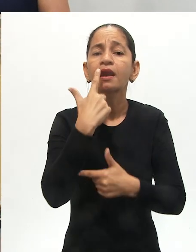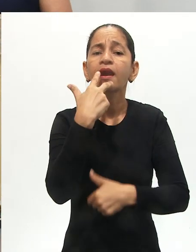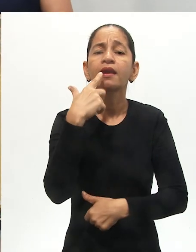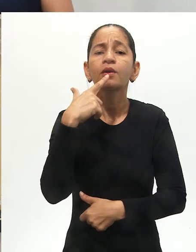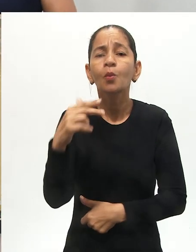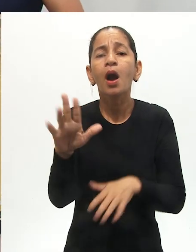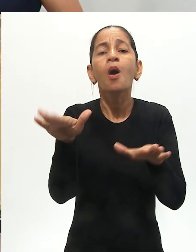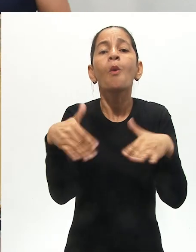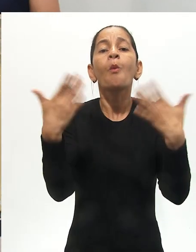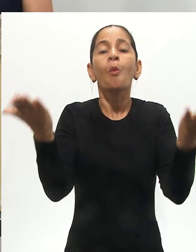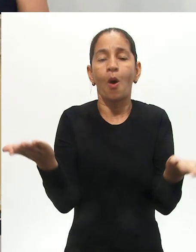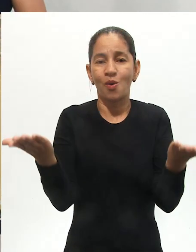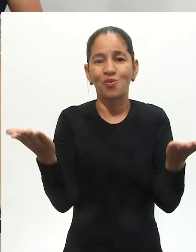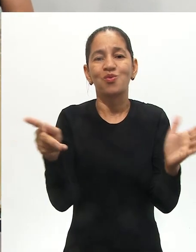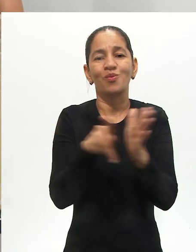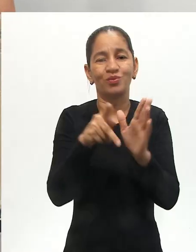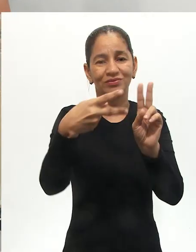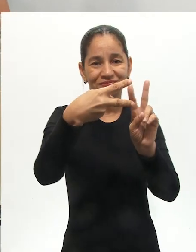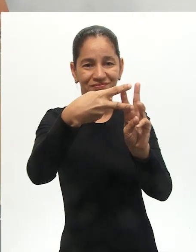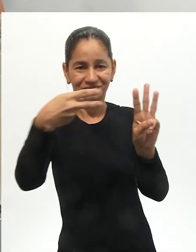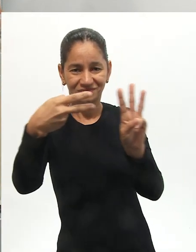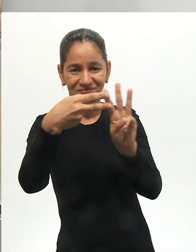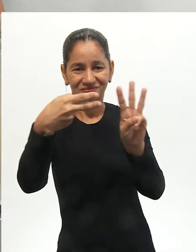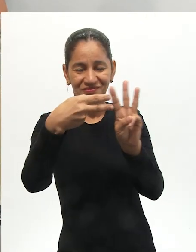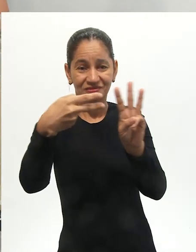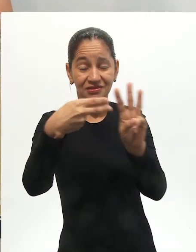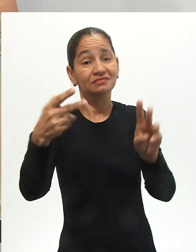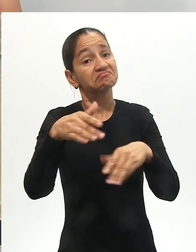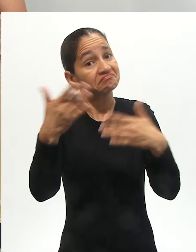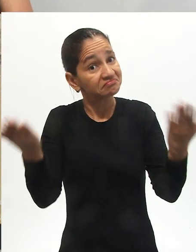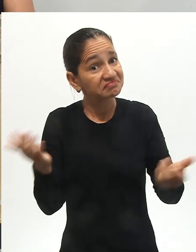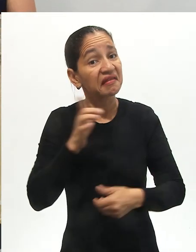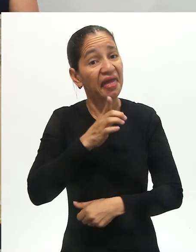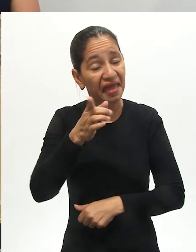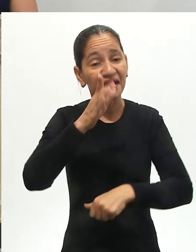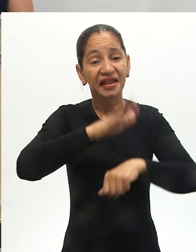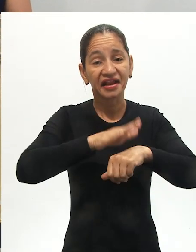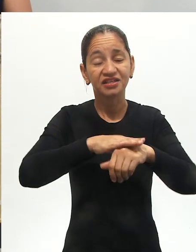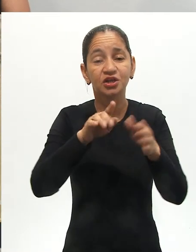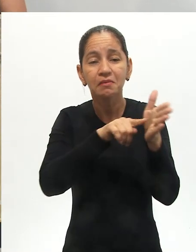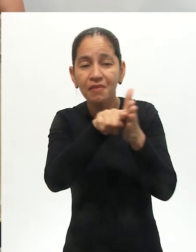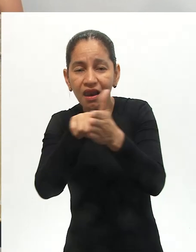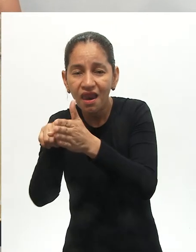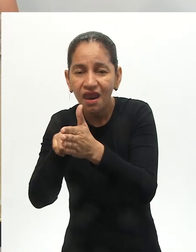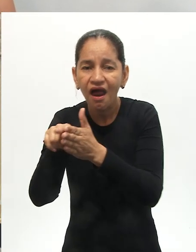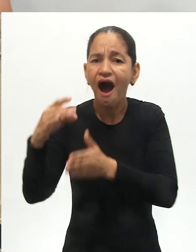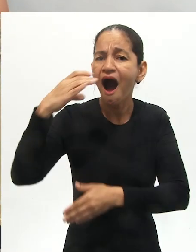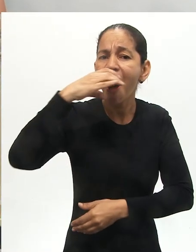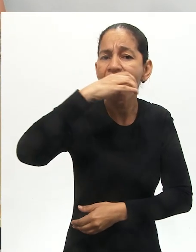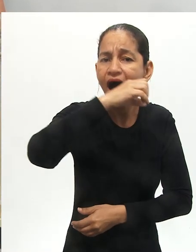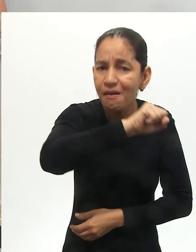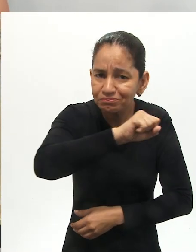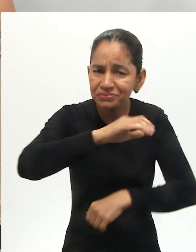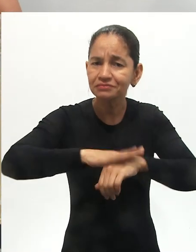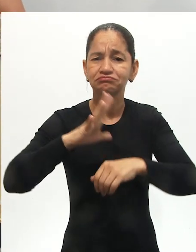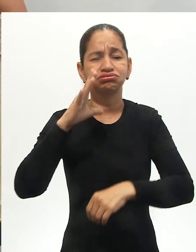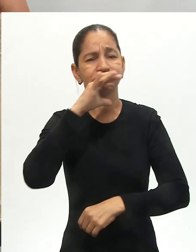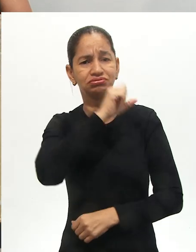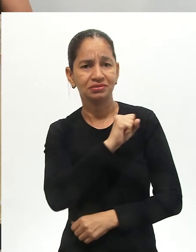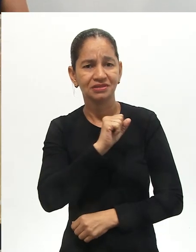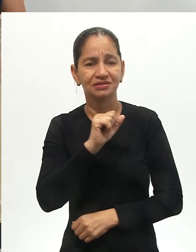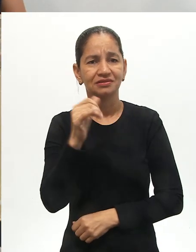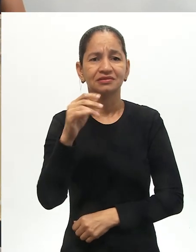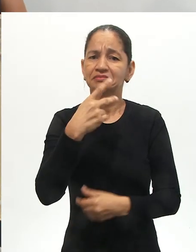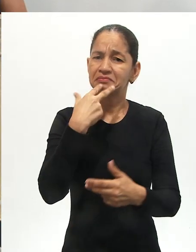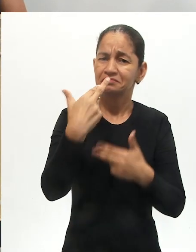língua tupi. O José de Anchieta, como um grande conhecedor de línguas, rapidamente ele aprendeu o tupi para se comunicar